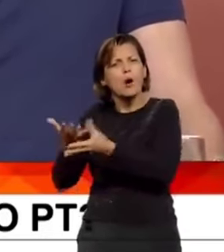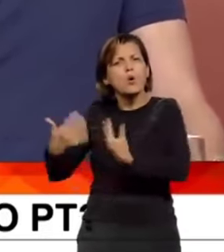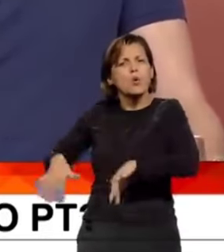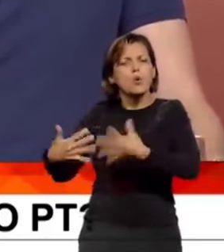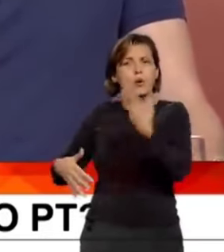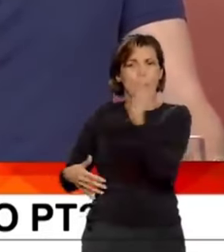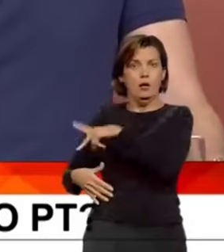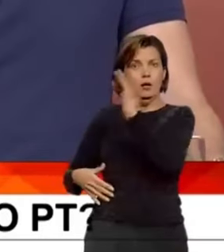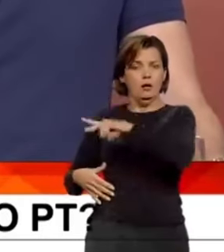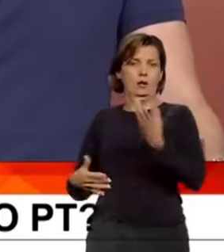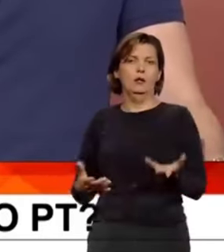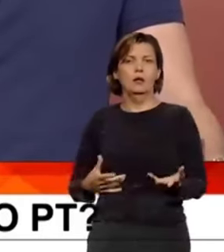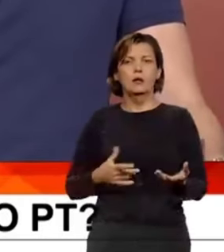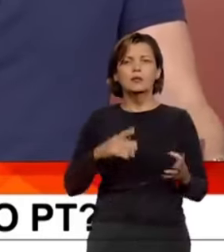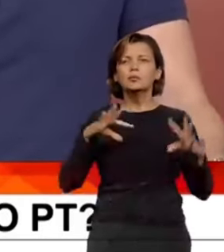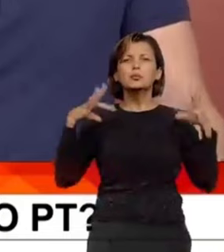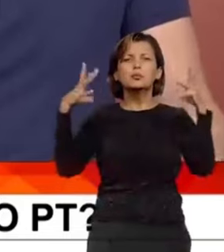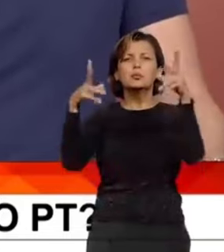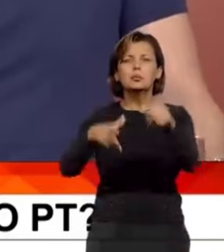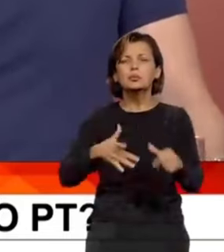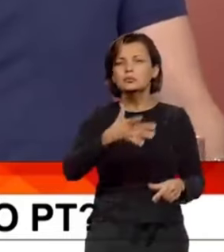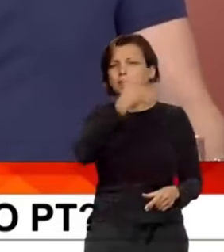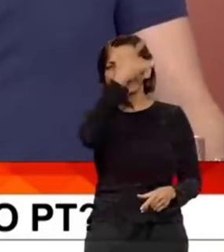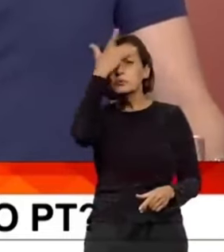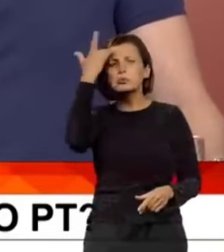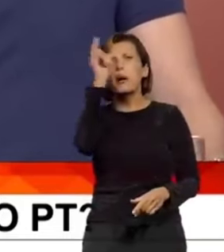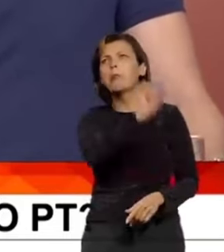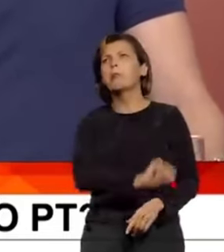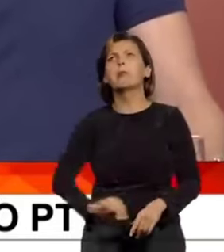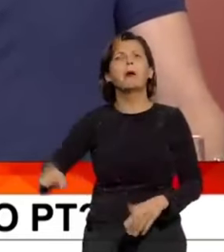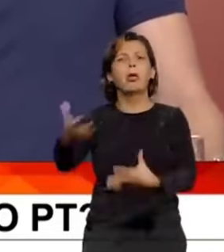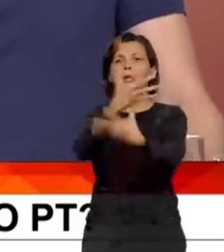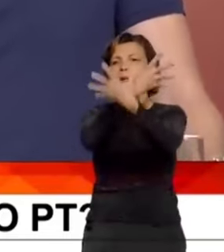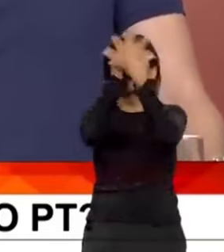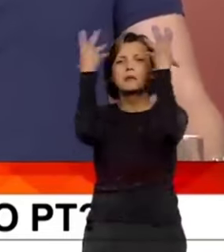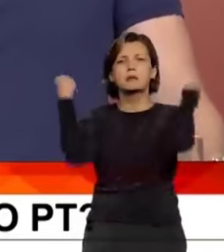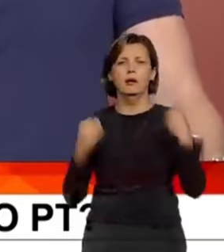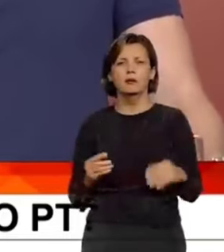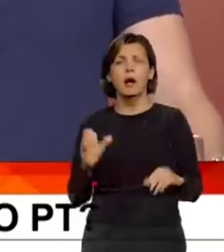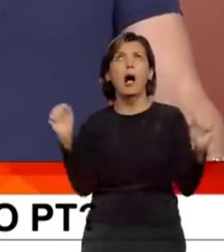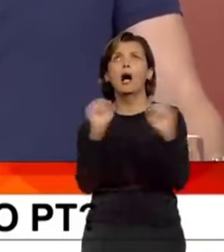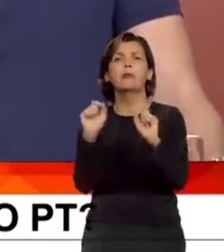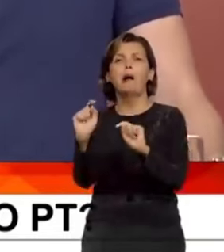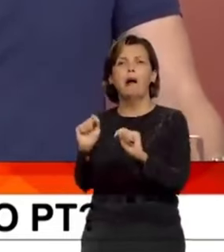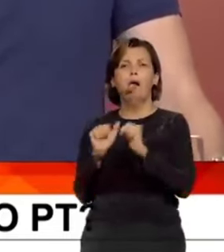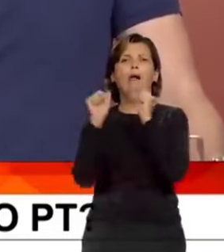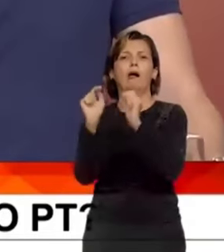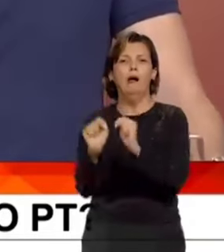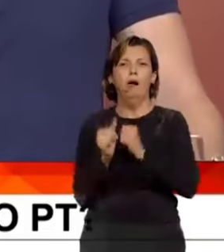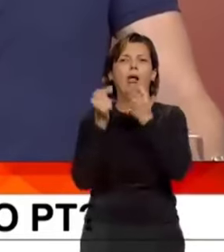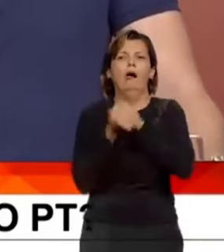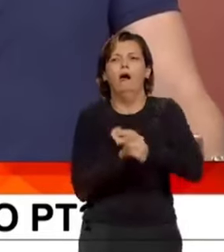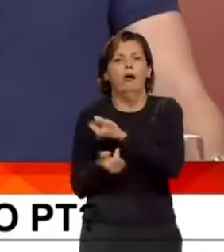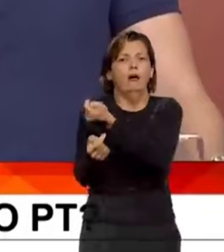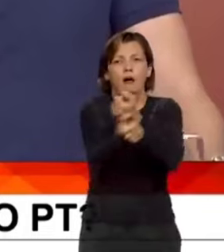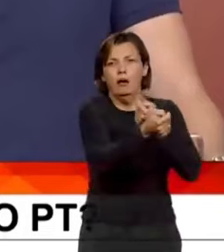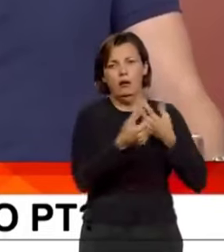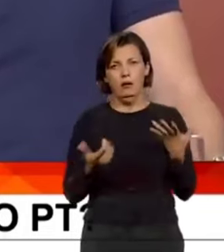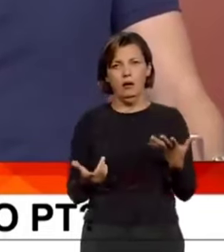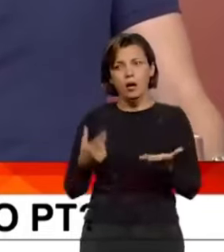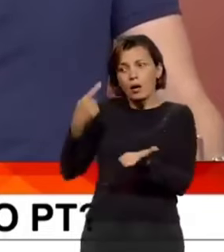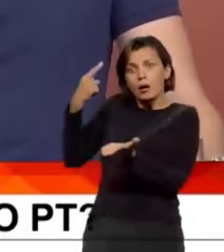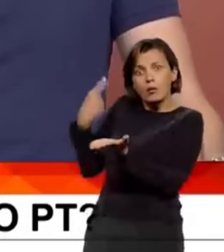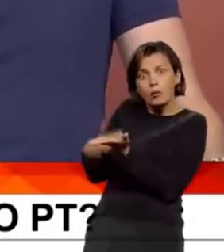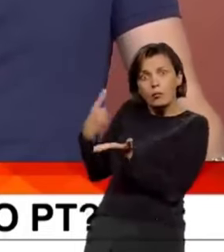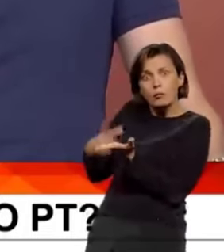o problema do Brasil é amnésia problema do Brasil é que o brasileiro gosta de ser enganado se esse povo